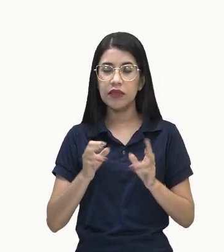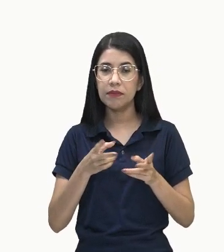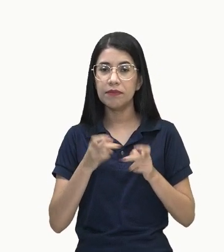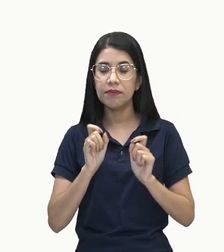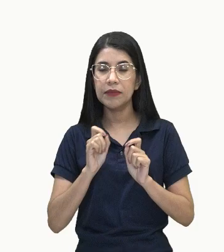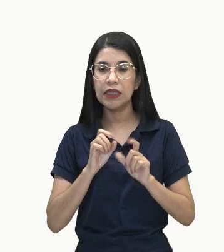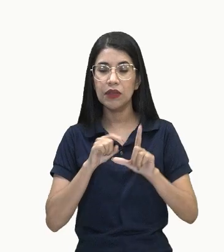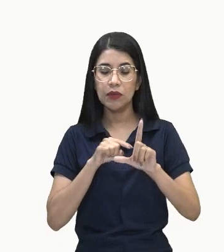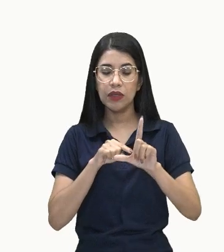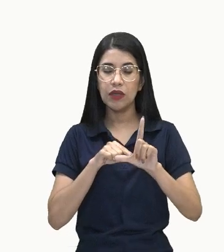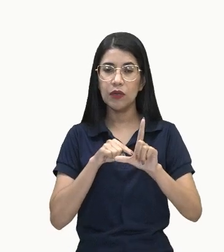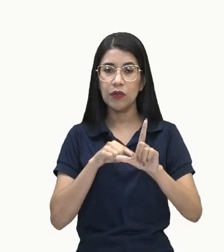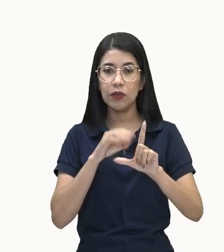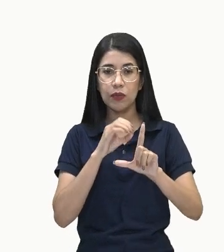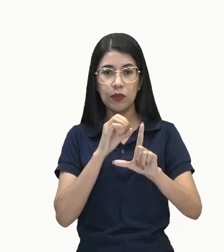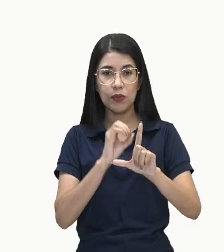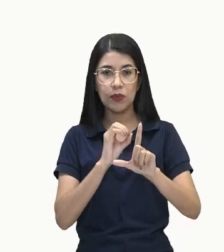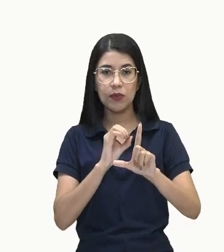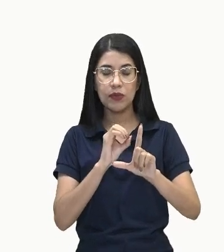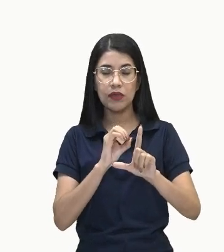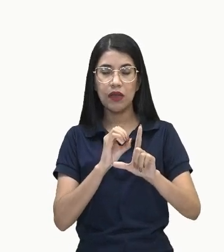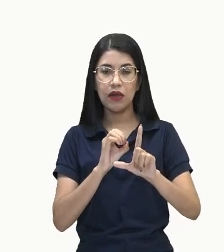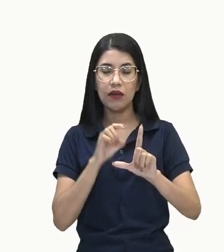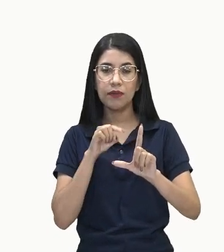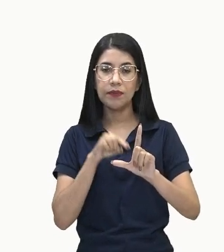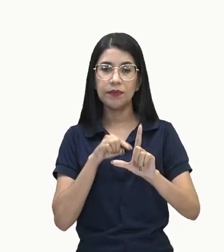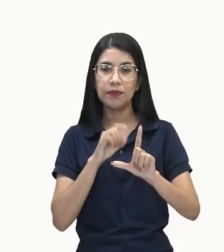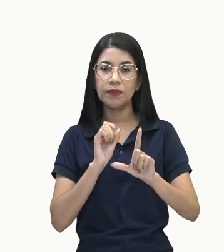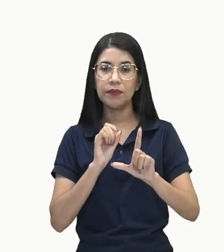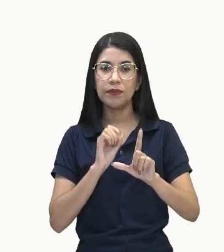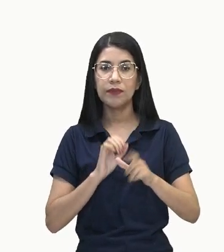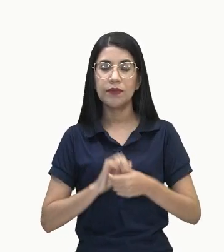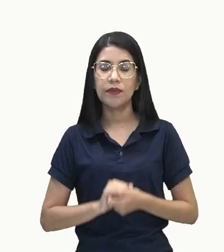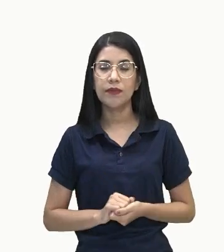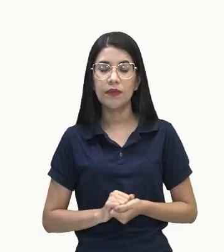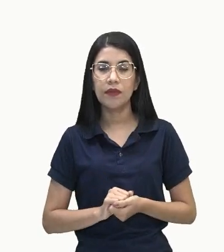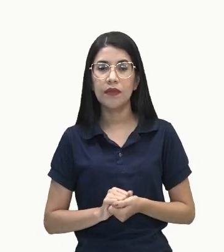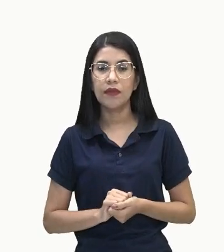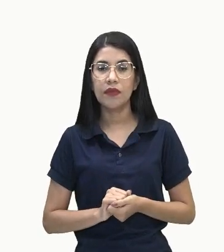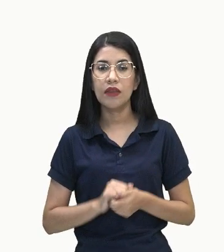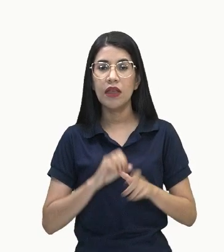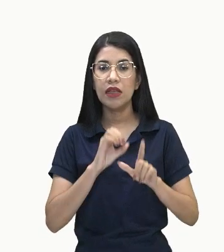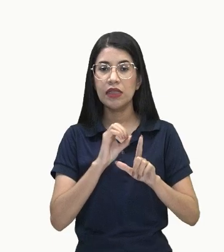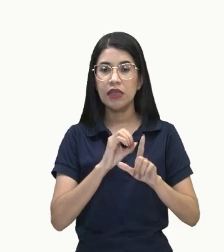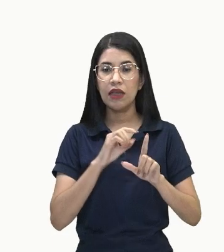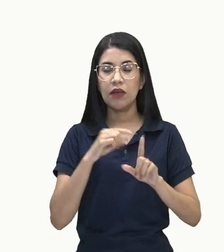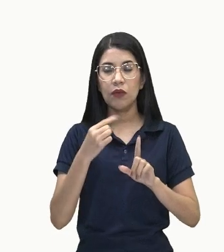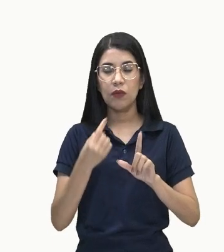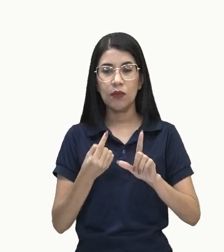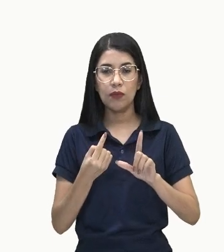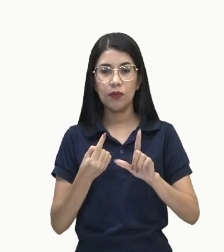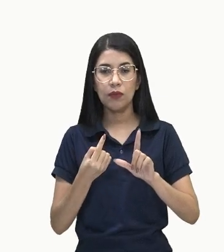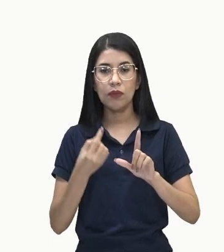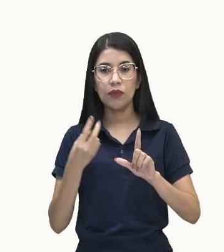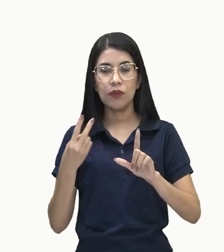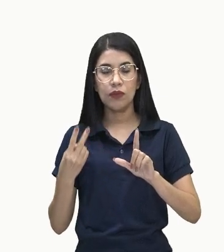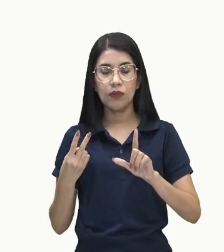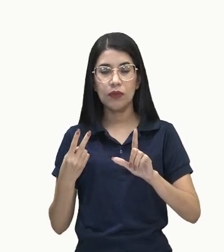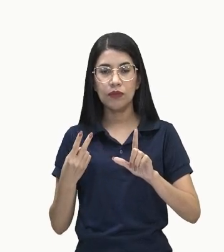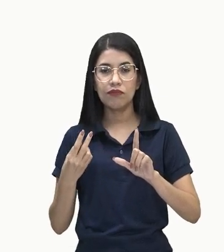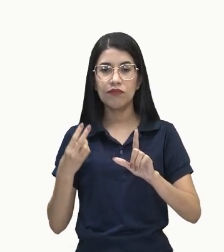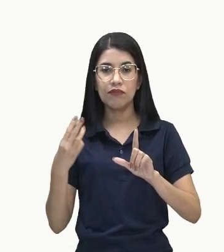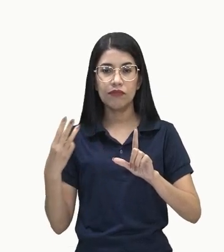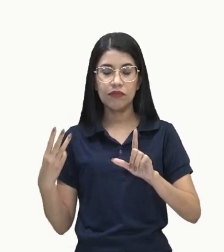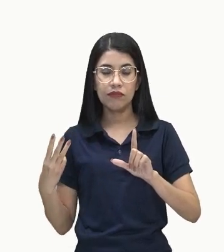0, que é aqui o ponto de origem, para a direita nós temos 0 mais 1, que é 1, 1 mais 1, que é o